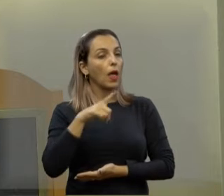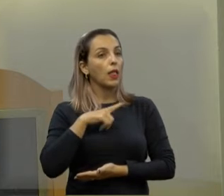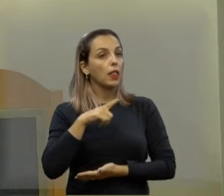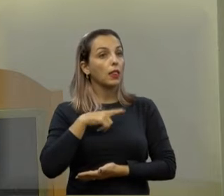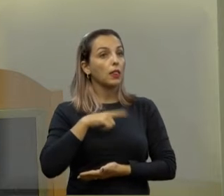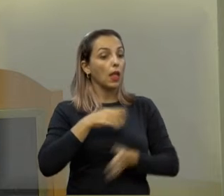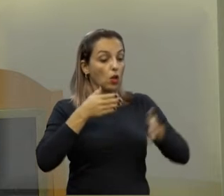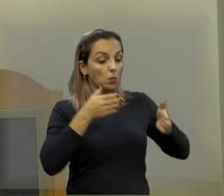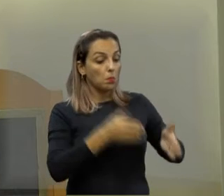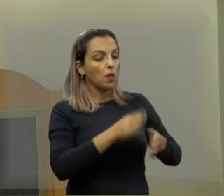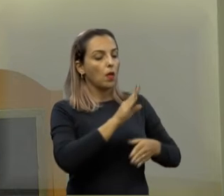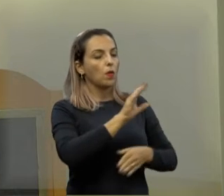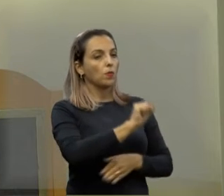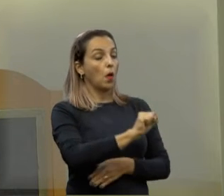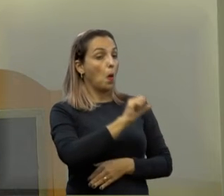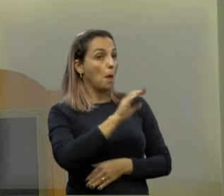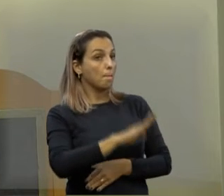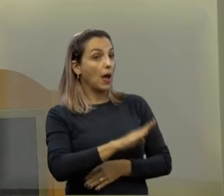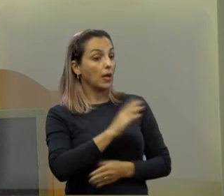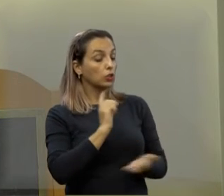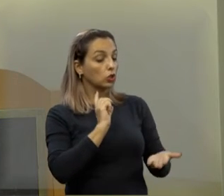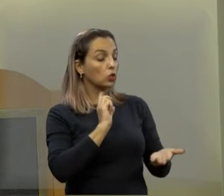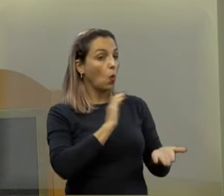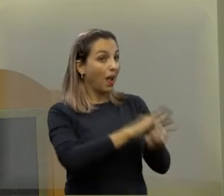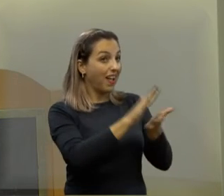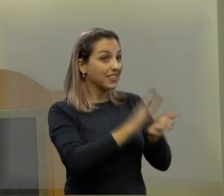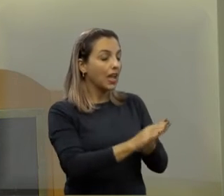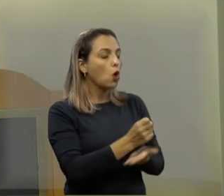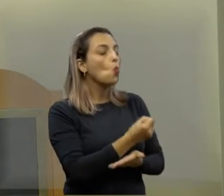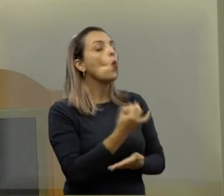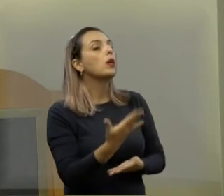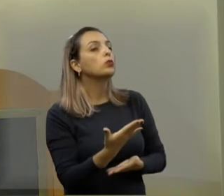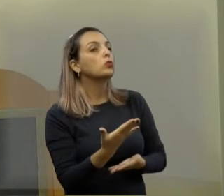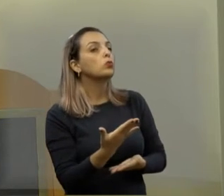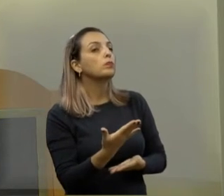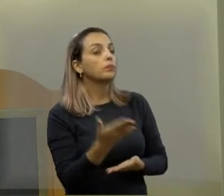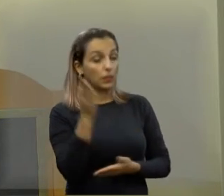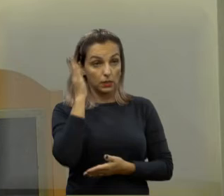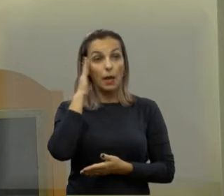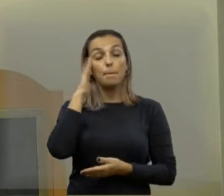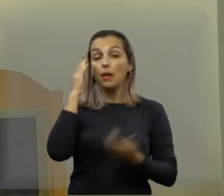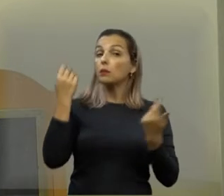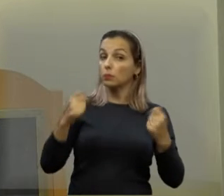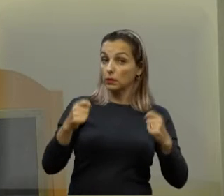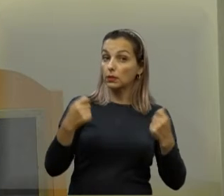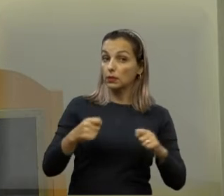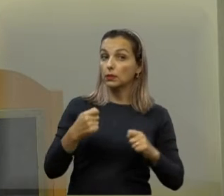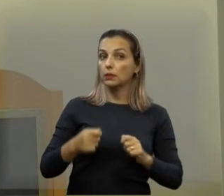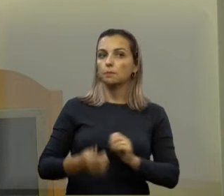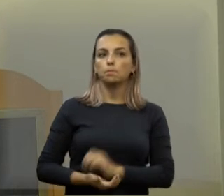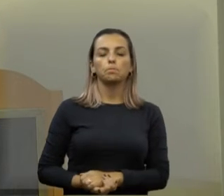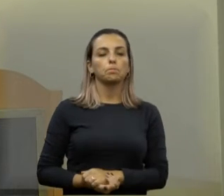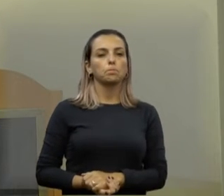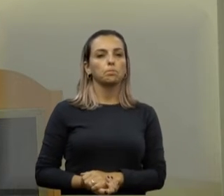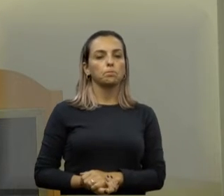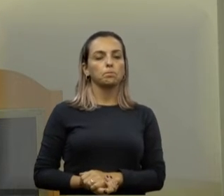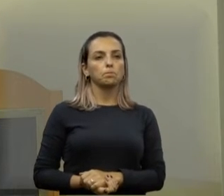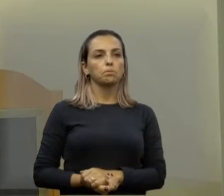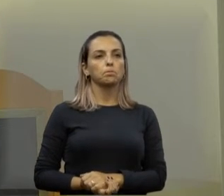cemitério São Bento e não prestar atenção Paulo desculpa então Mas observo saber disso aí é